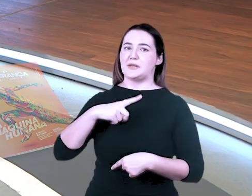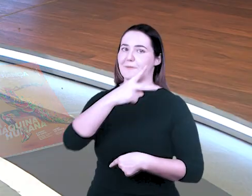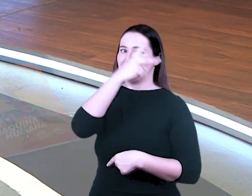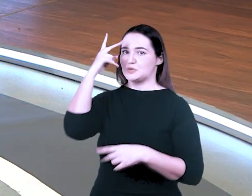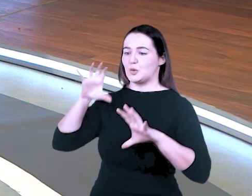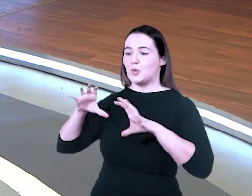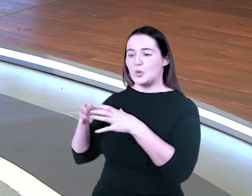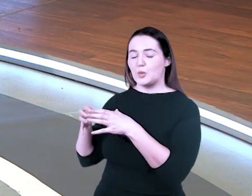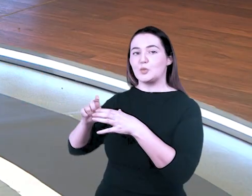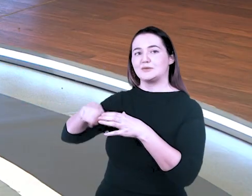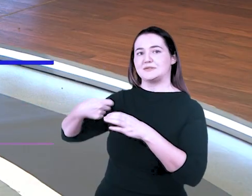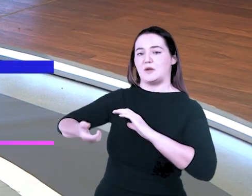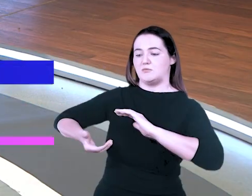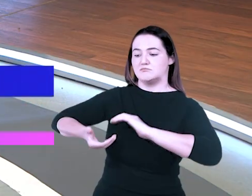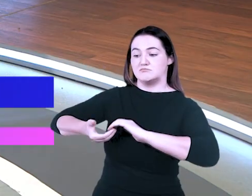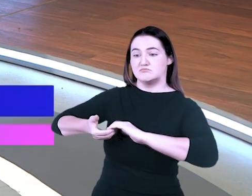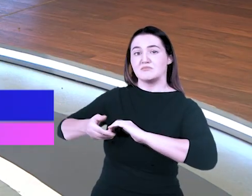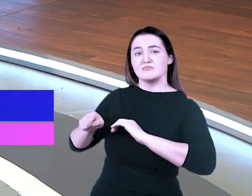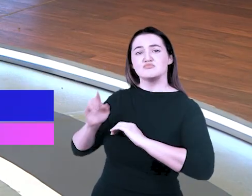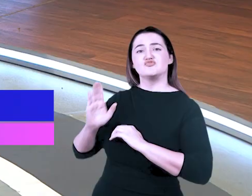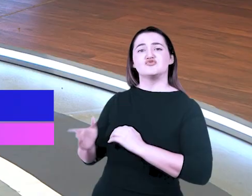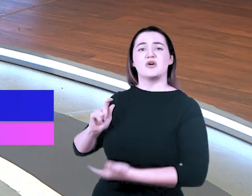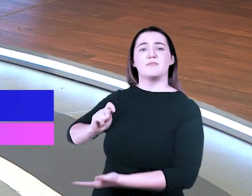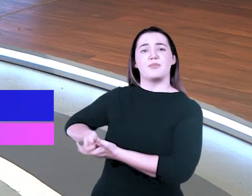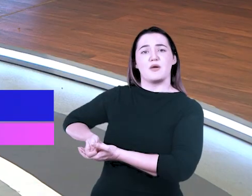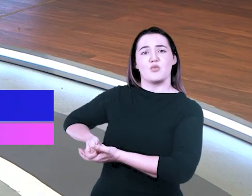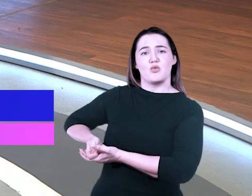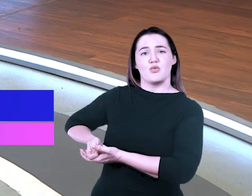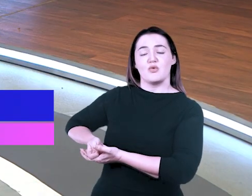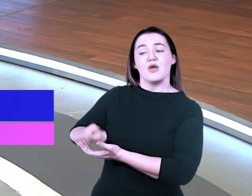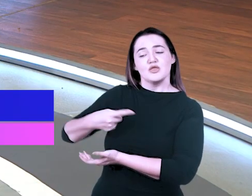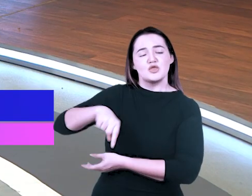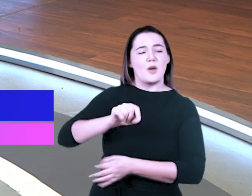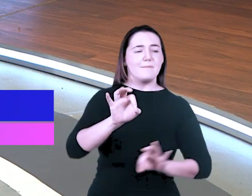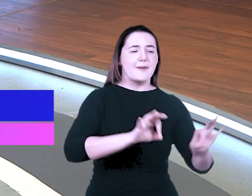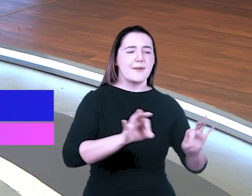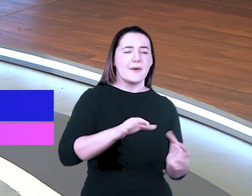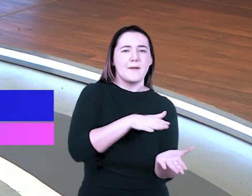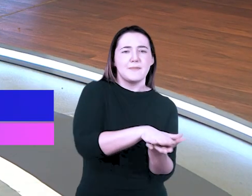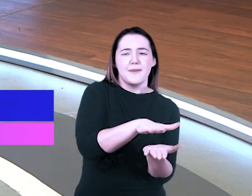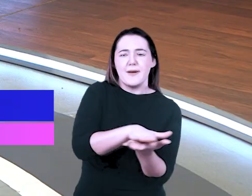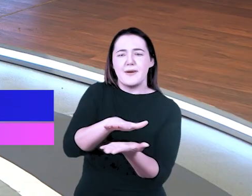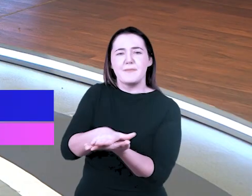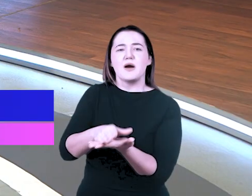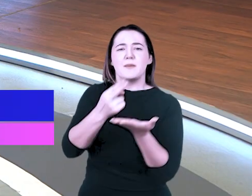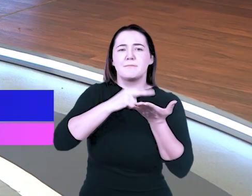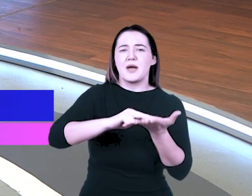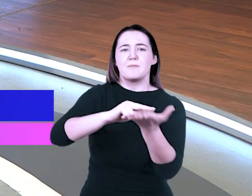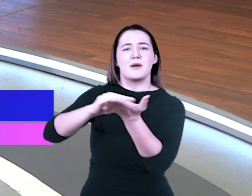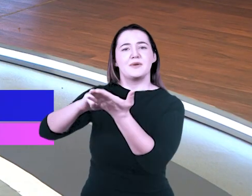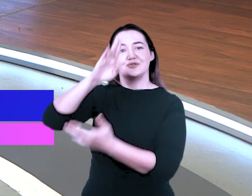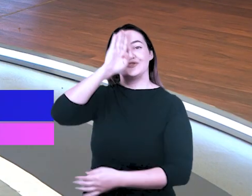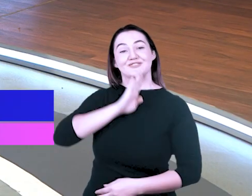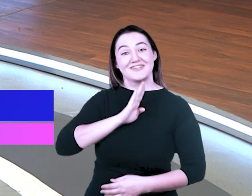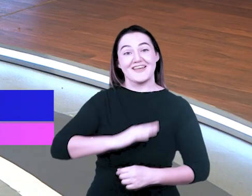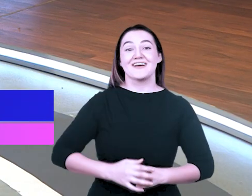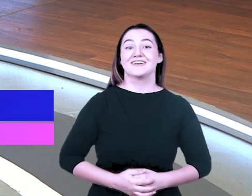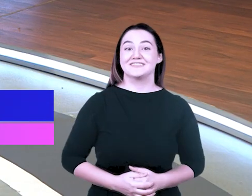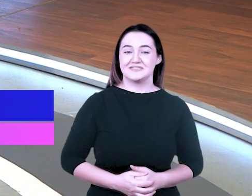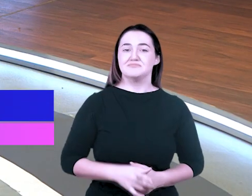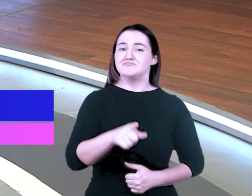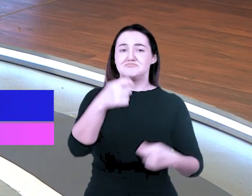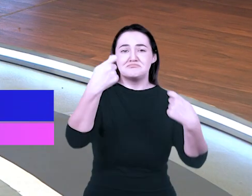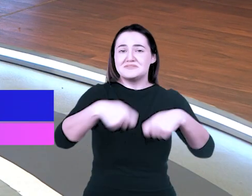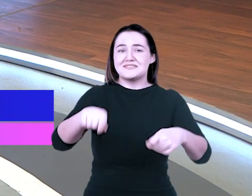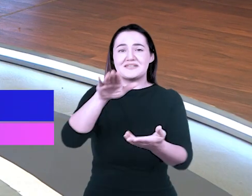apoio dos Anjos da Esperança, que me proporcionam o privilégio de te oferecer esse material sem